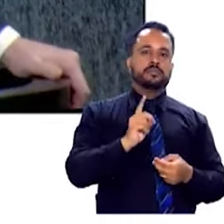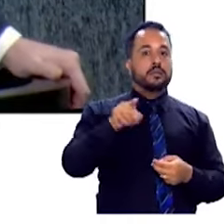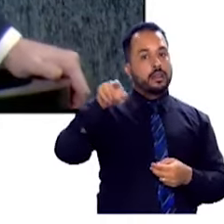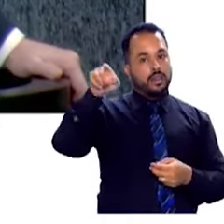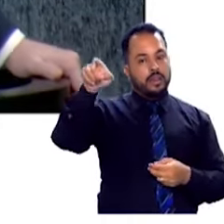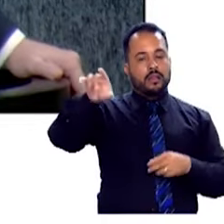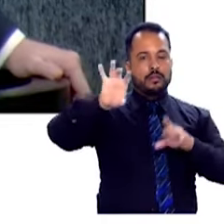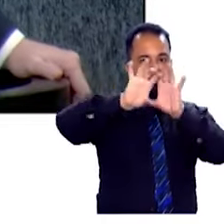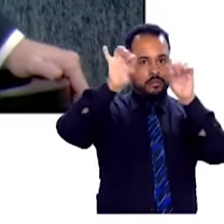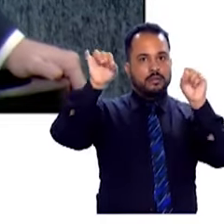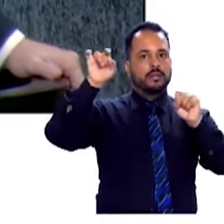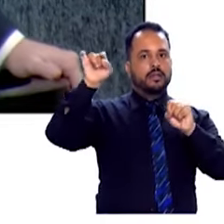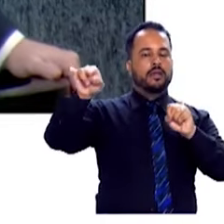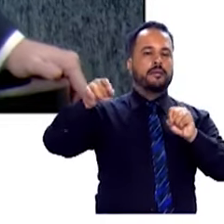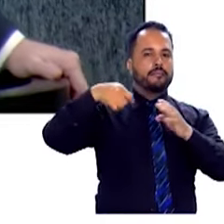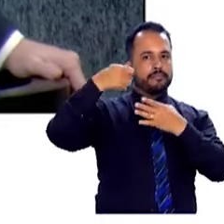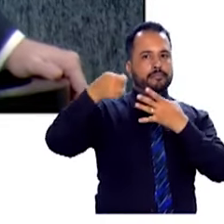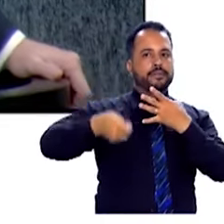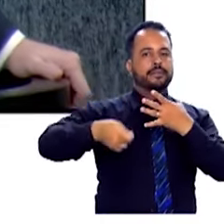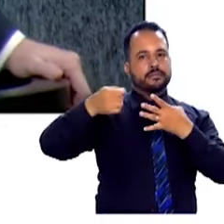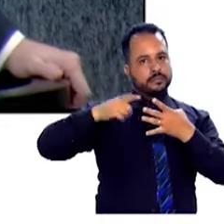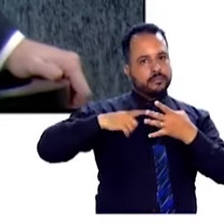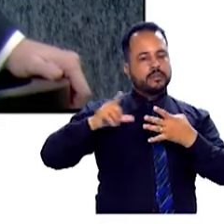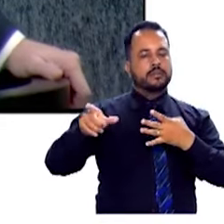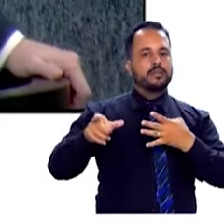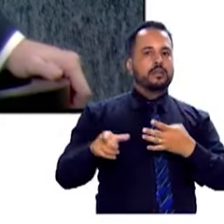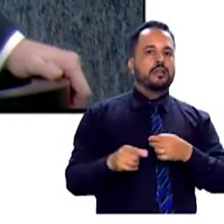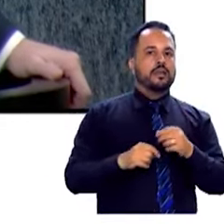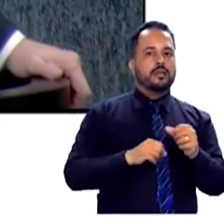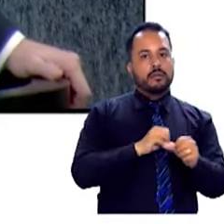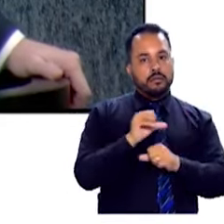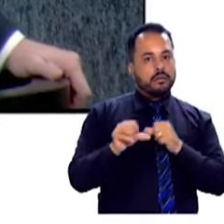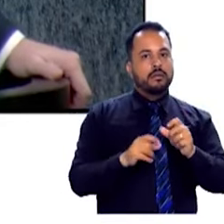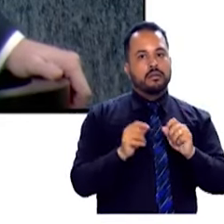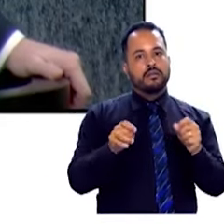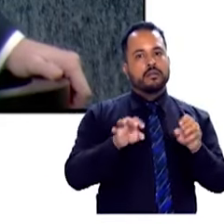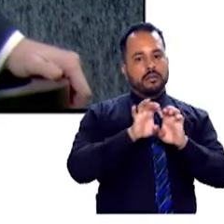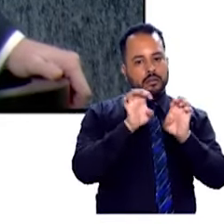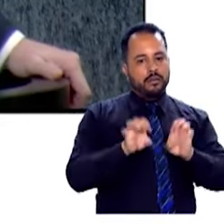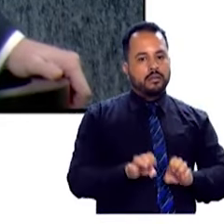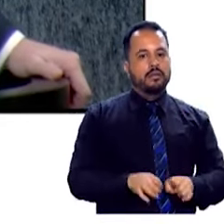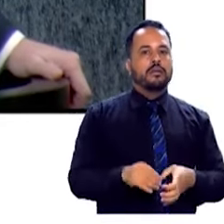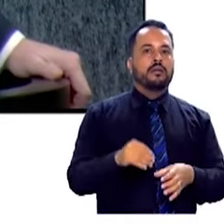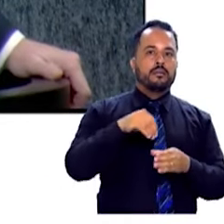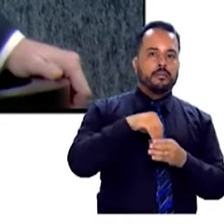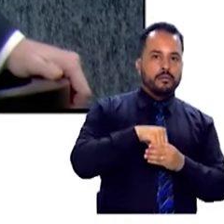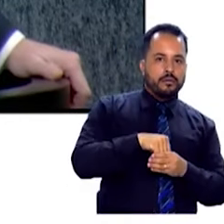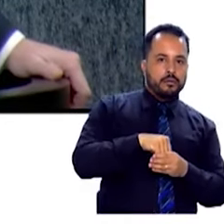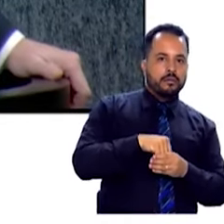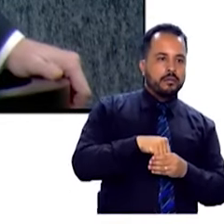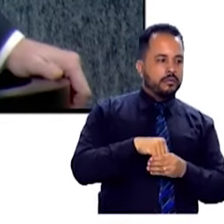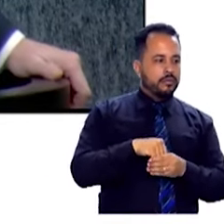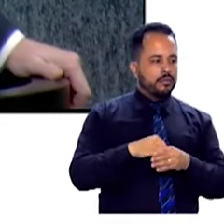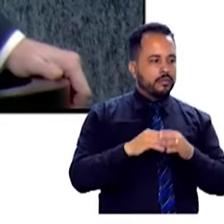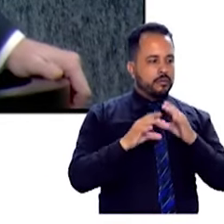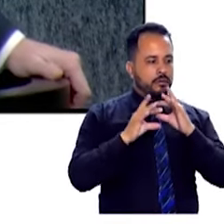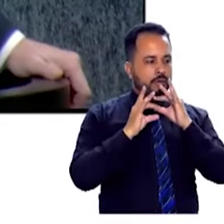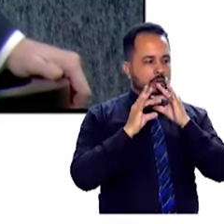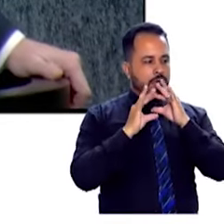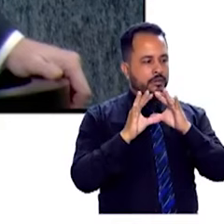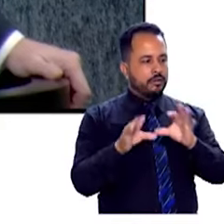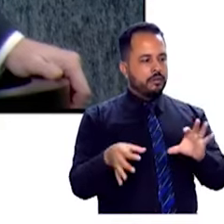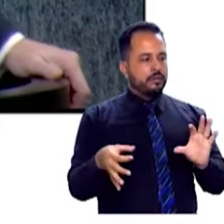autor Então esse caso revolucionou a estrutura do do direito privado britânico Eh desculpa escocês com base